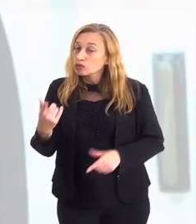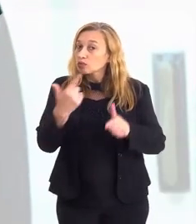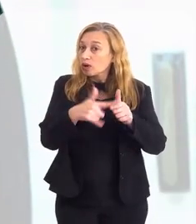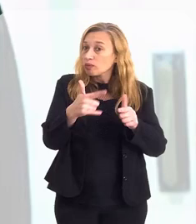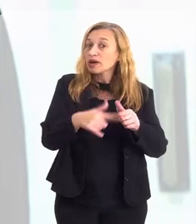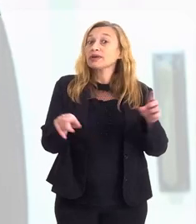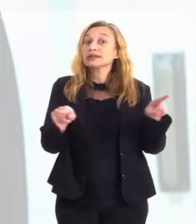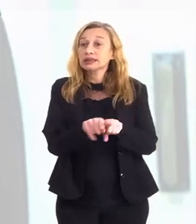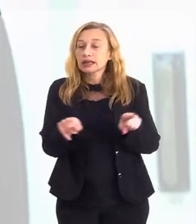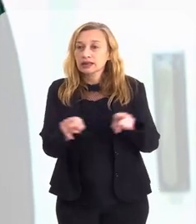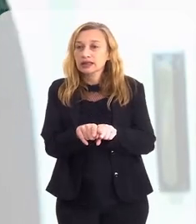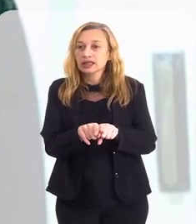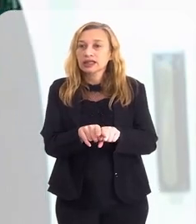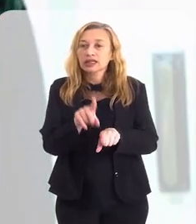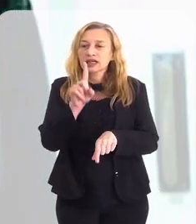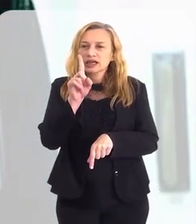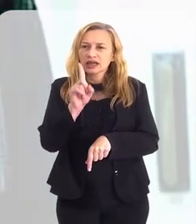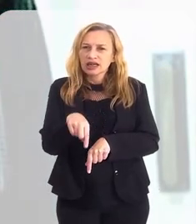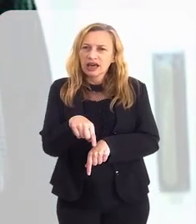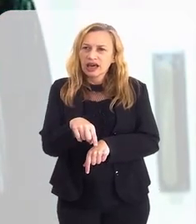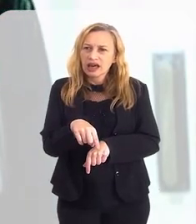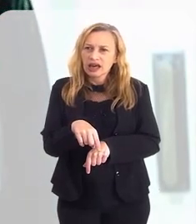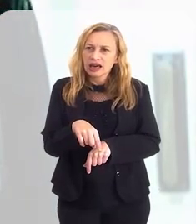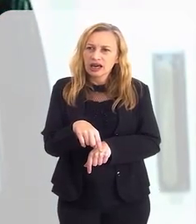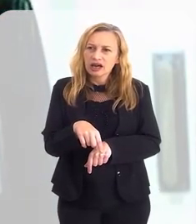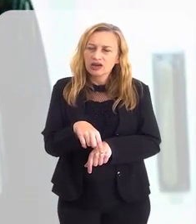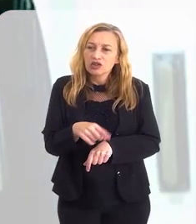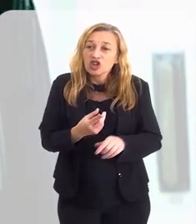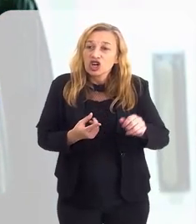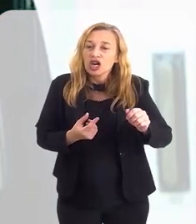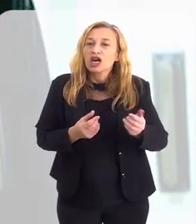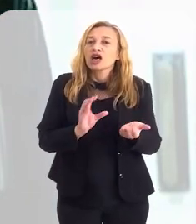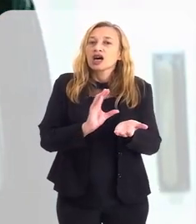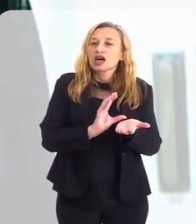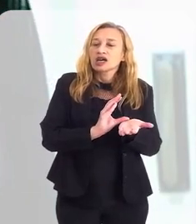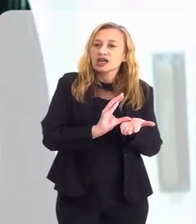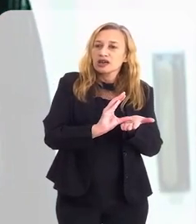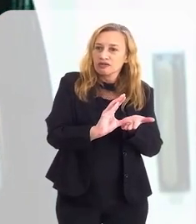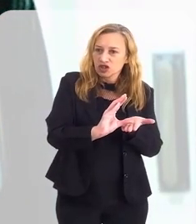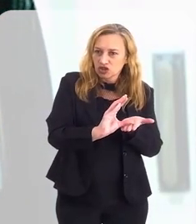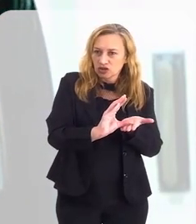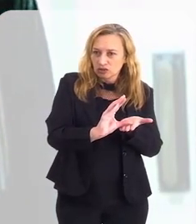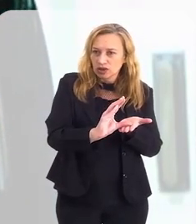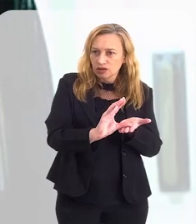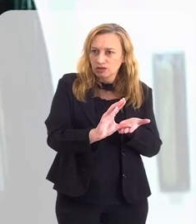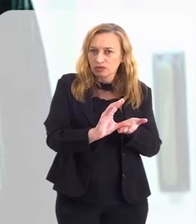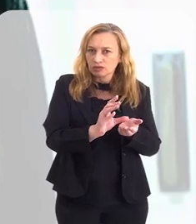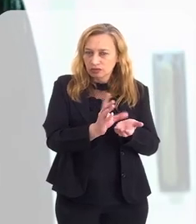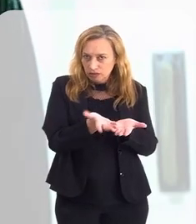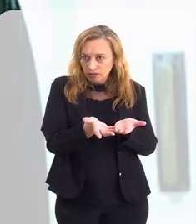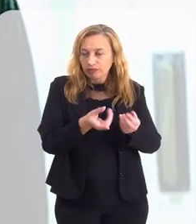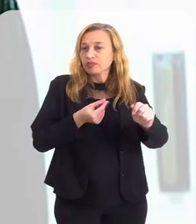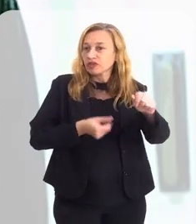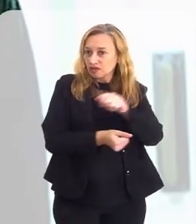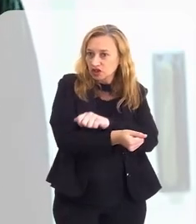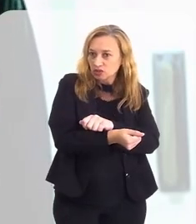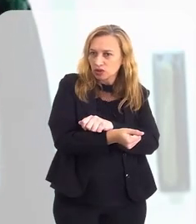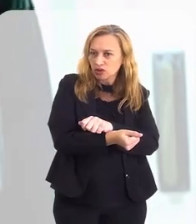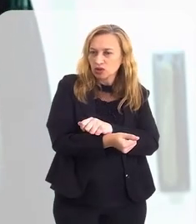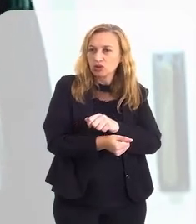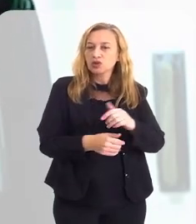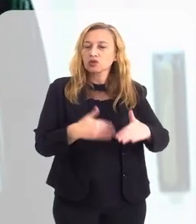outro agravante, que é a incipiência de investimentos na promoção do processo de inclusão